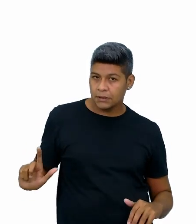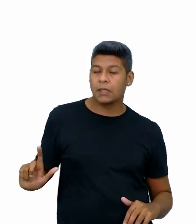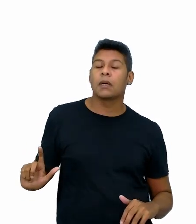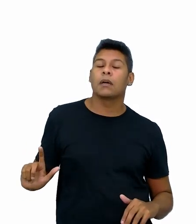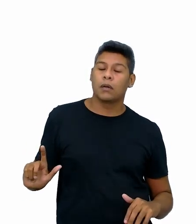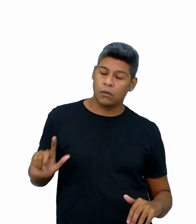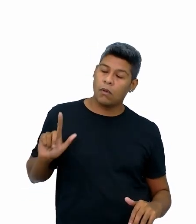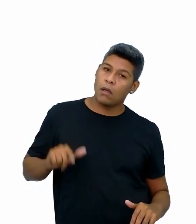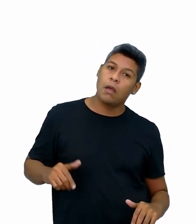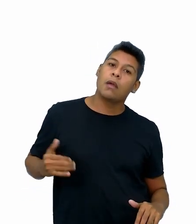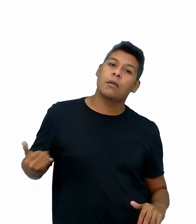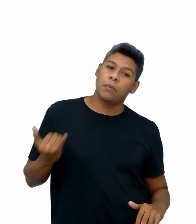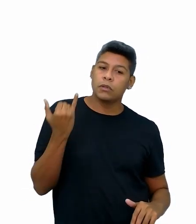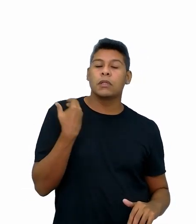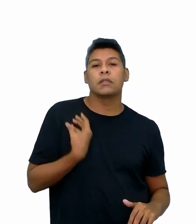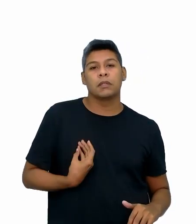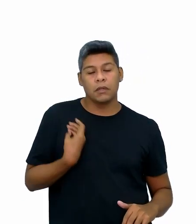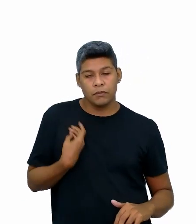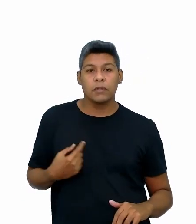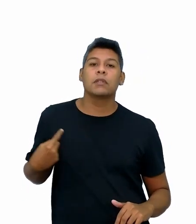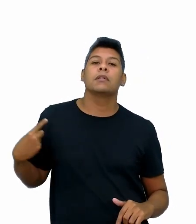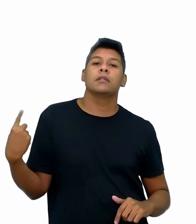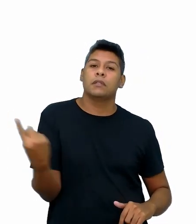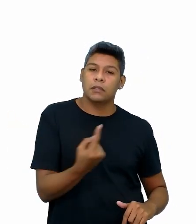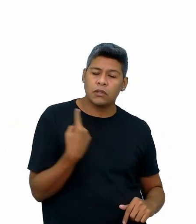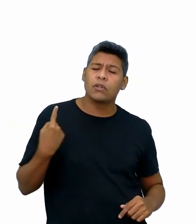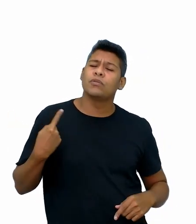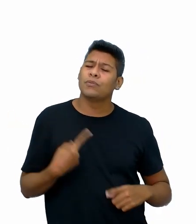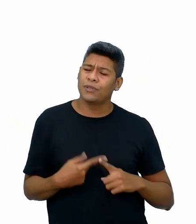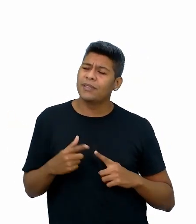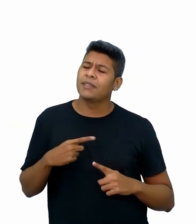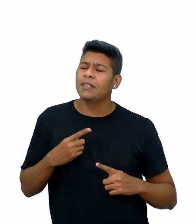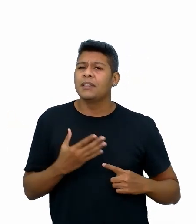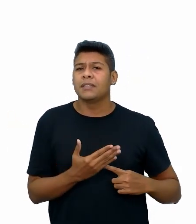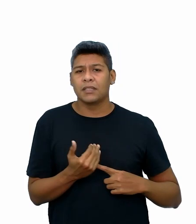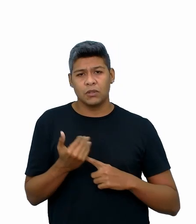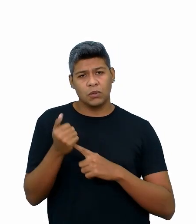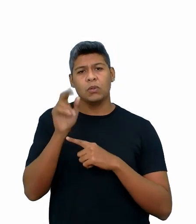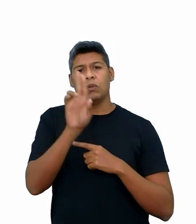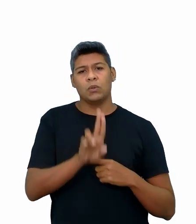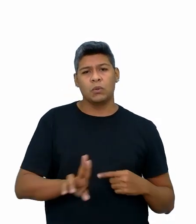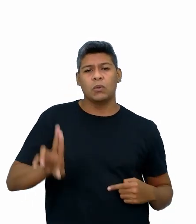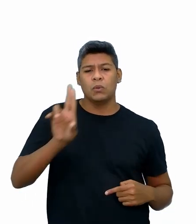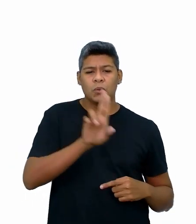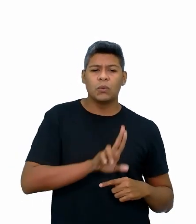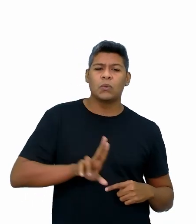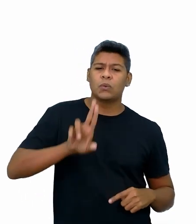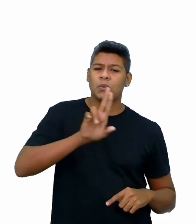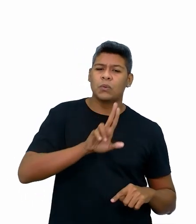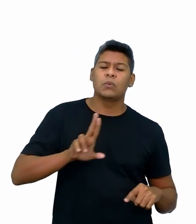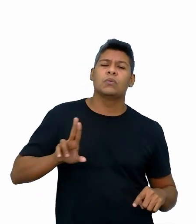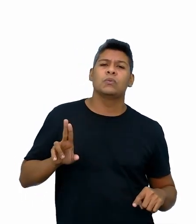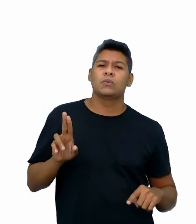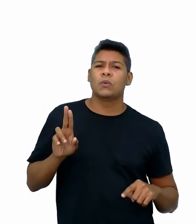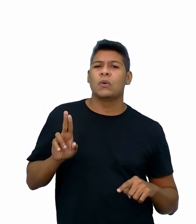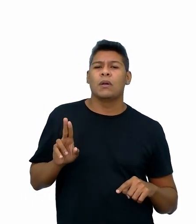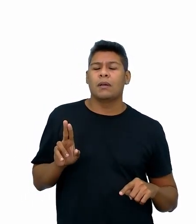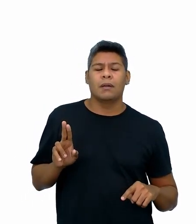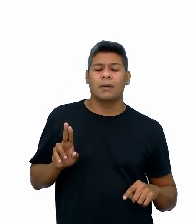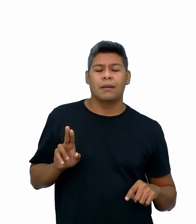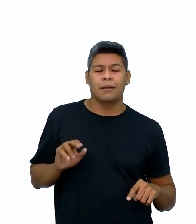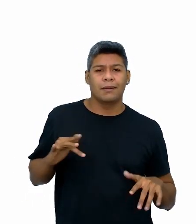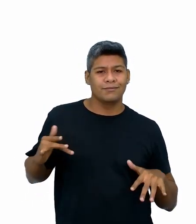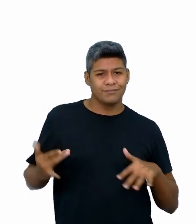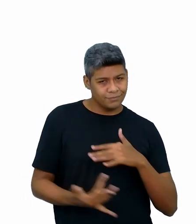é tão importante na vida, né, de todos nós, devido à tecnologia, o uso de diferentes mídias, né? Então, esse efeito de sentido, ele